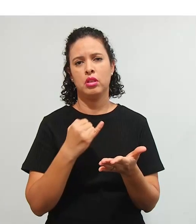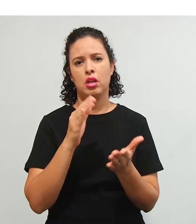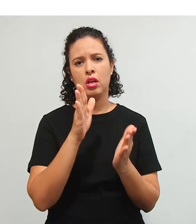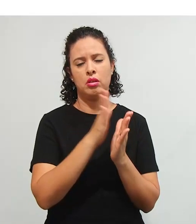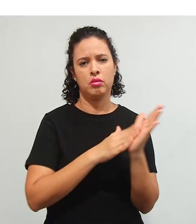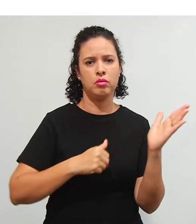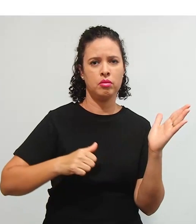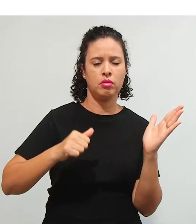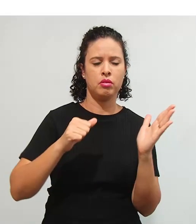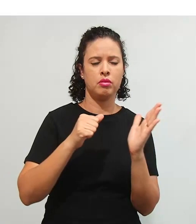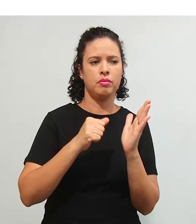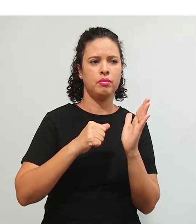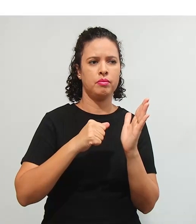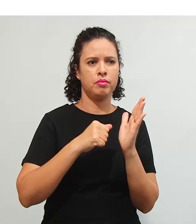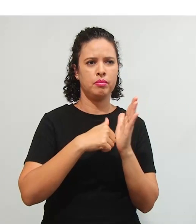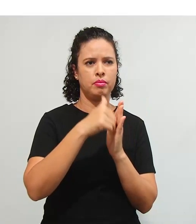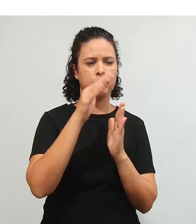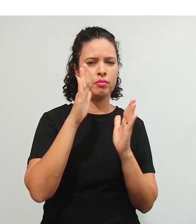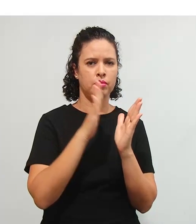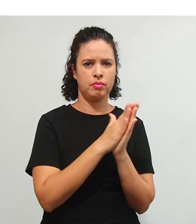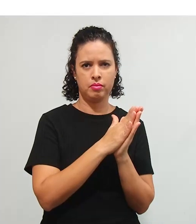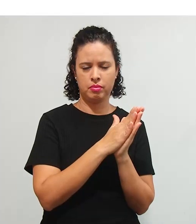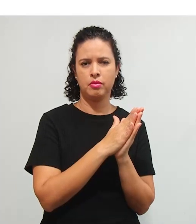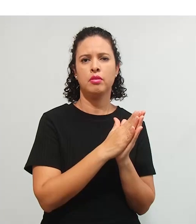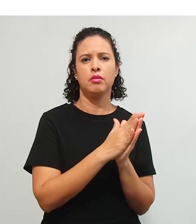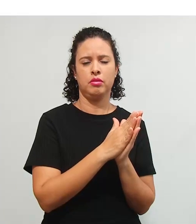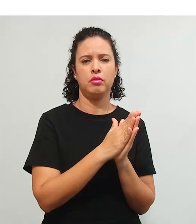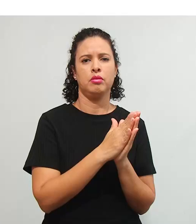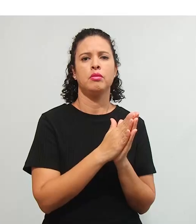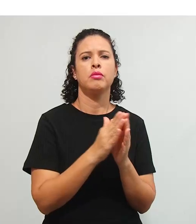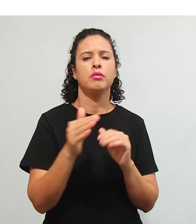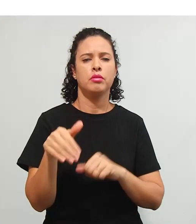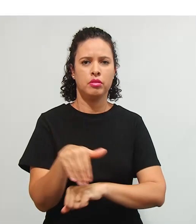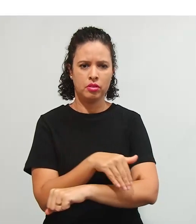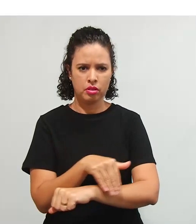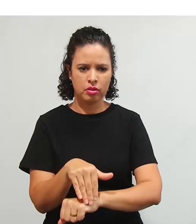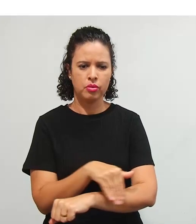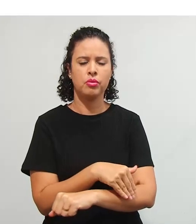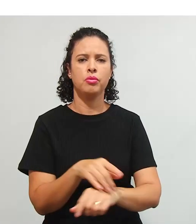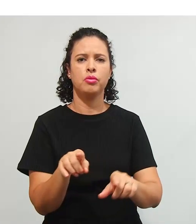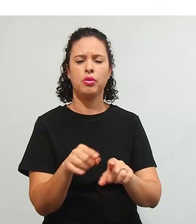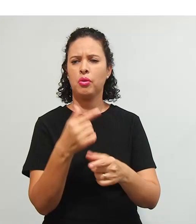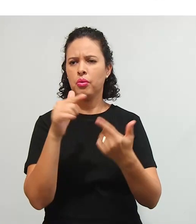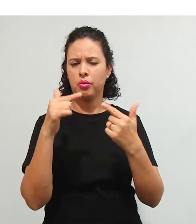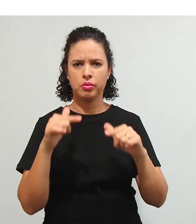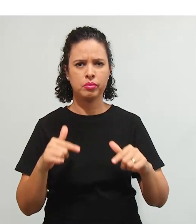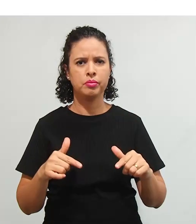multas de trânsito ou outras penalidades.